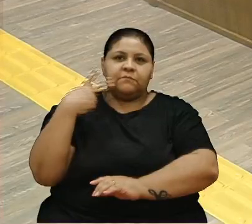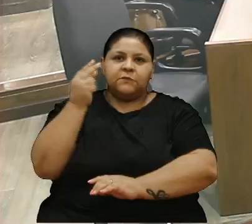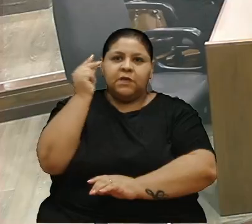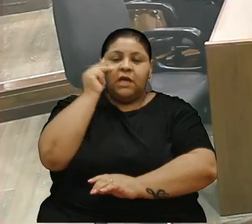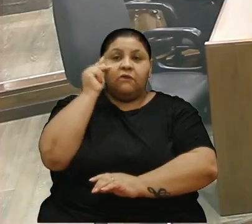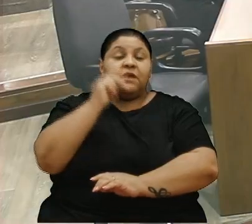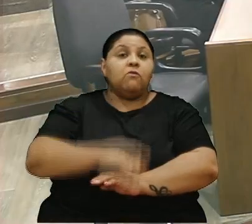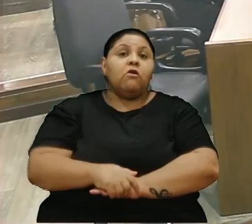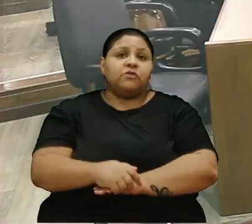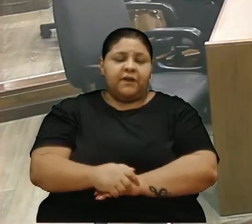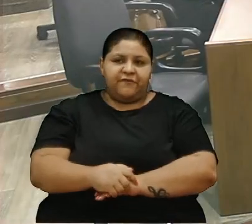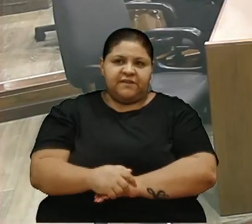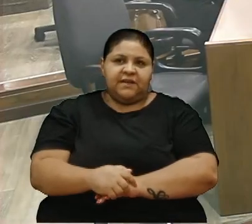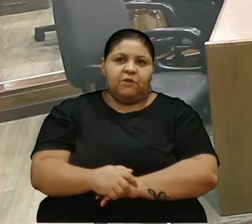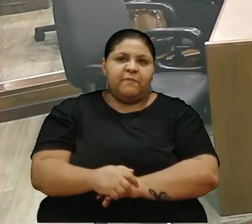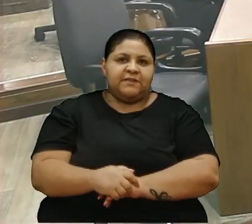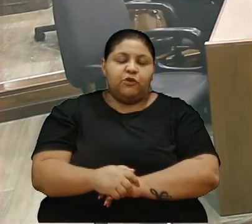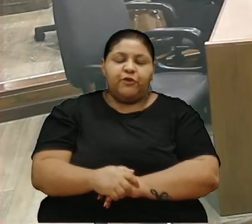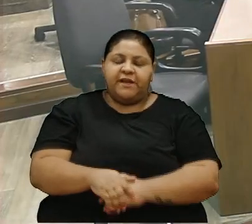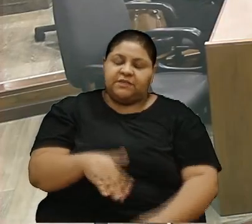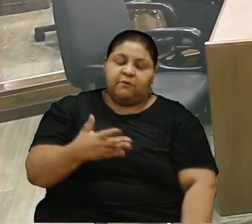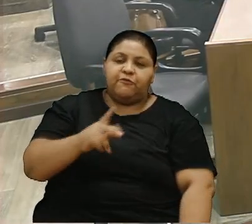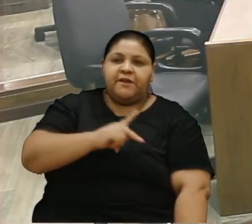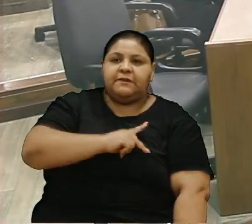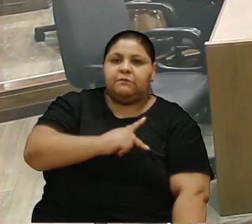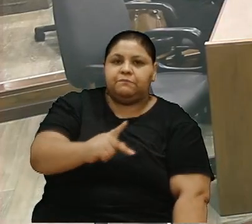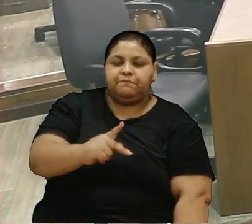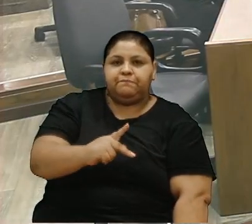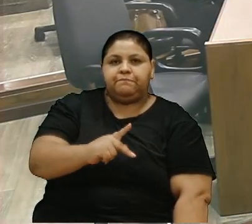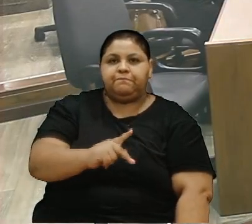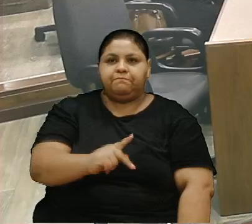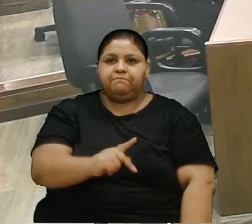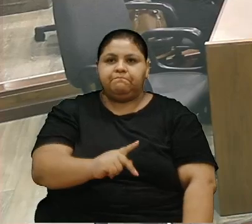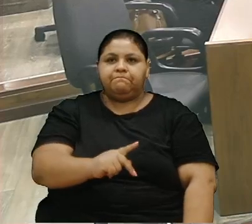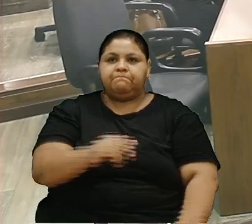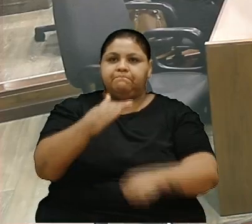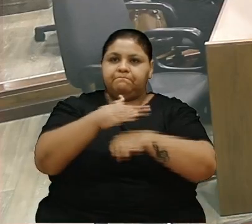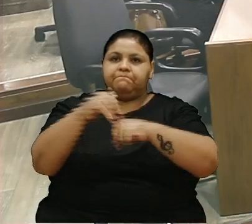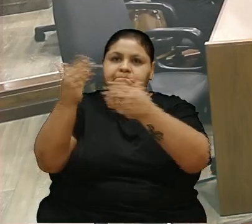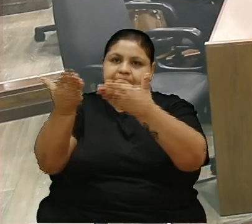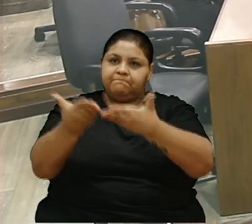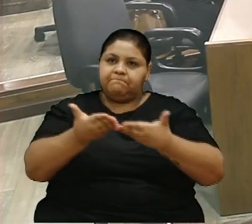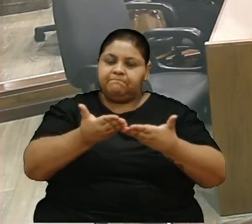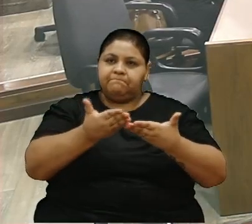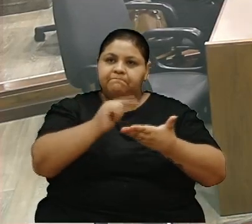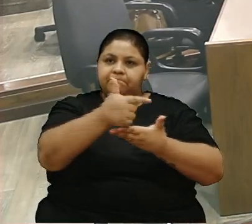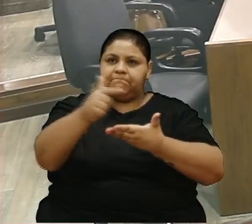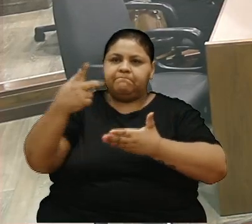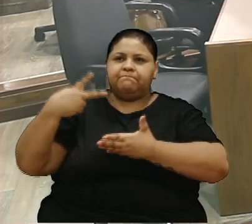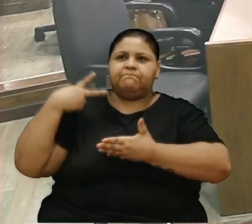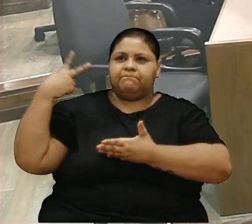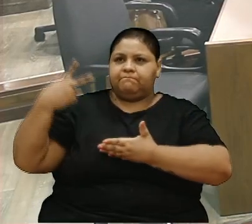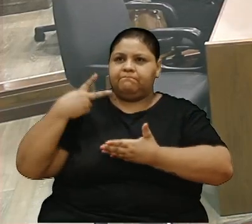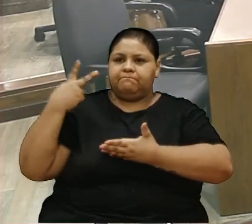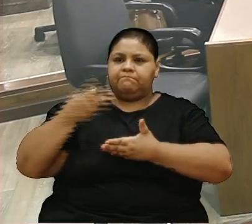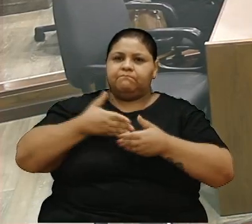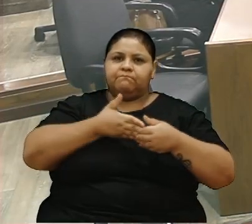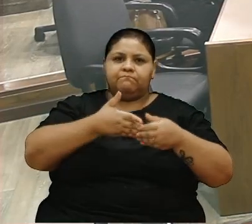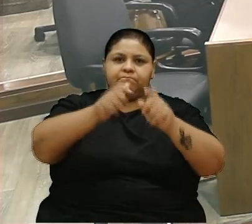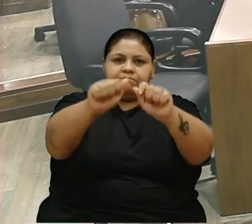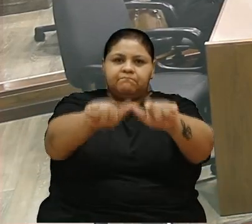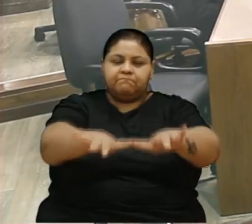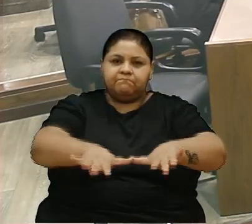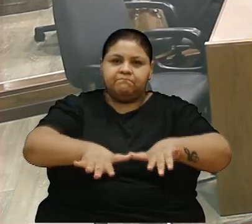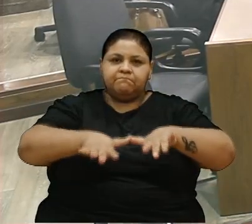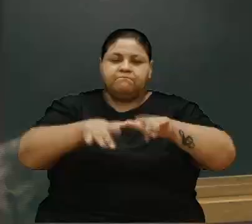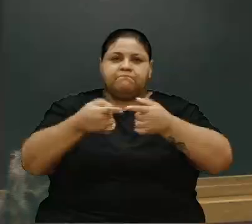Libardi. Presidente, meus cumprimentos a Vossa Excelência, meus cumprimentos aos demais vereadores, meus cumprimentos aos que acompanham nós do plenário, mas